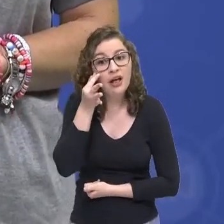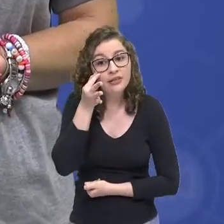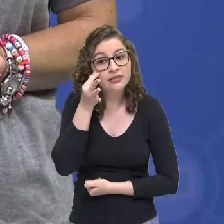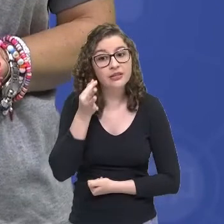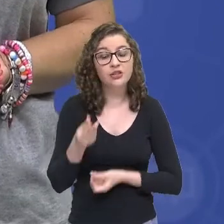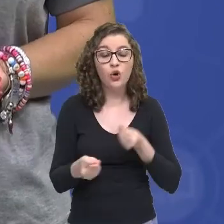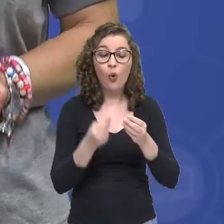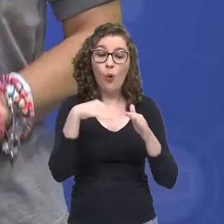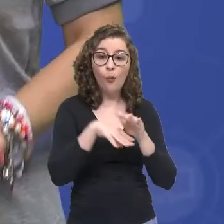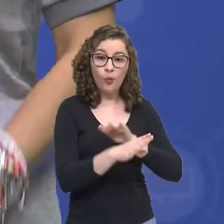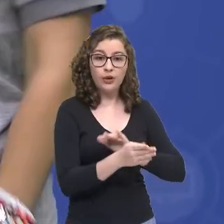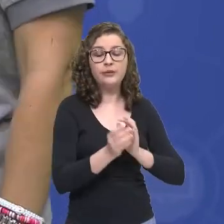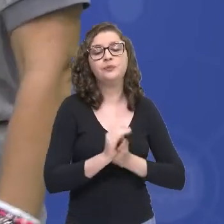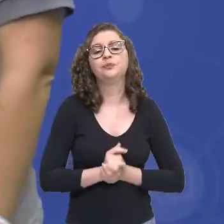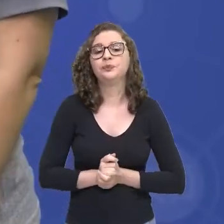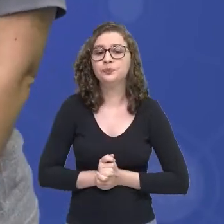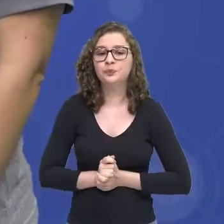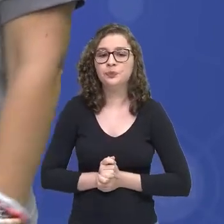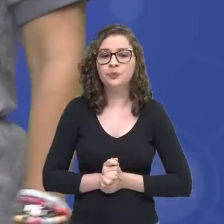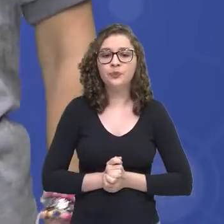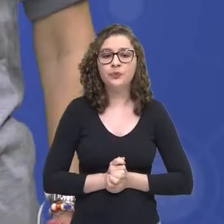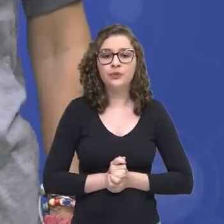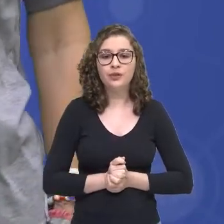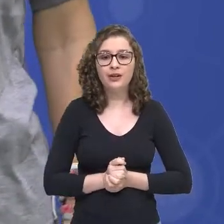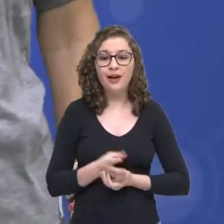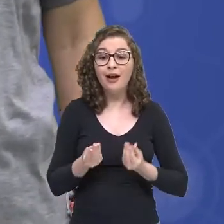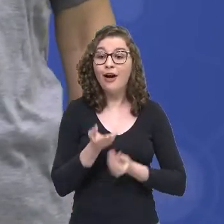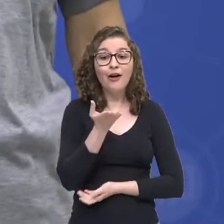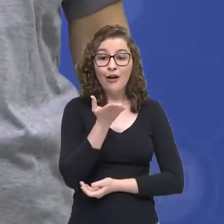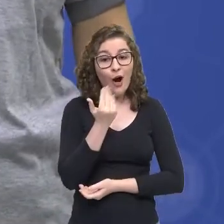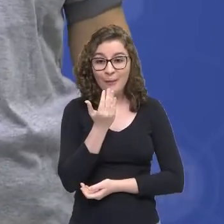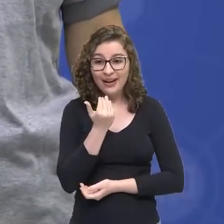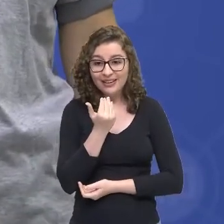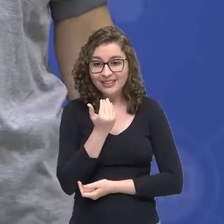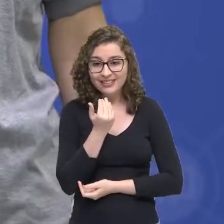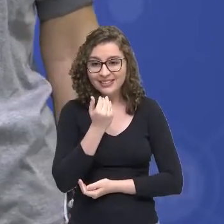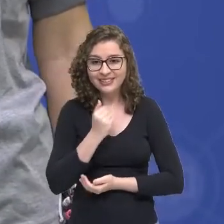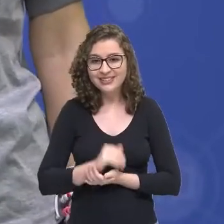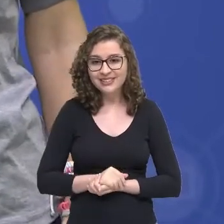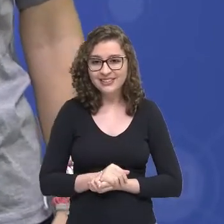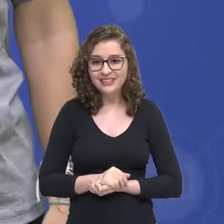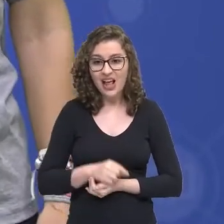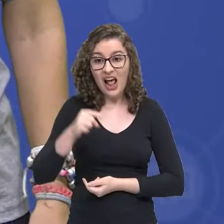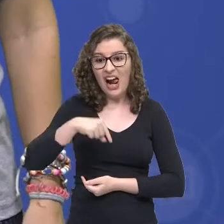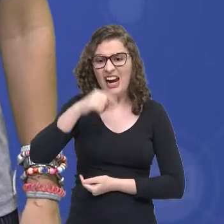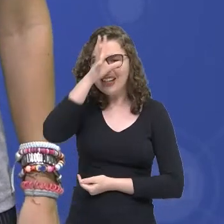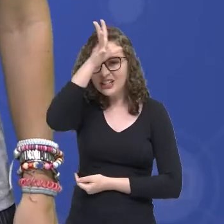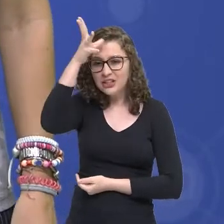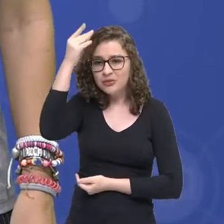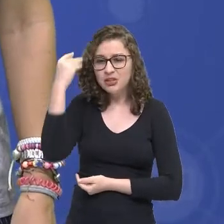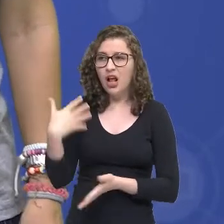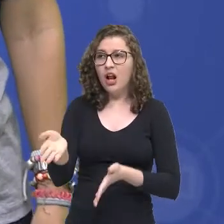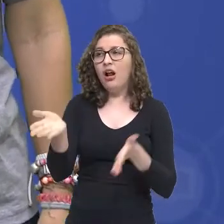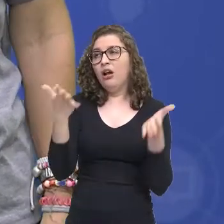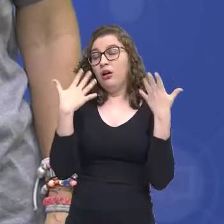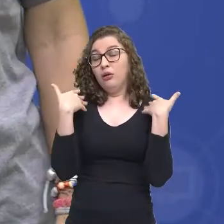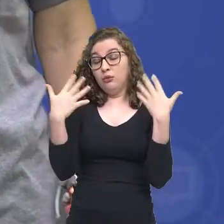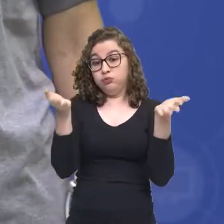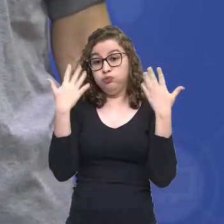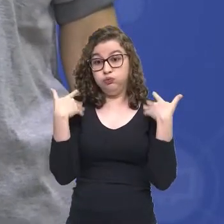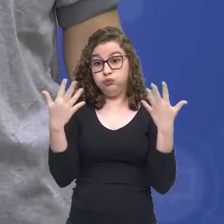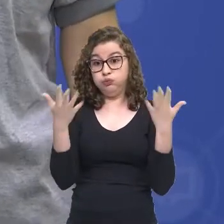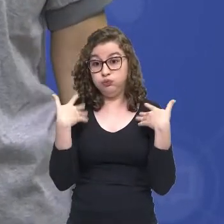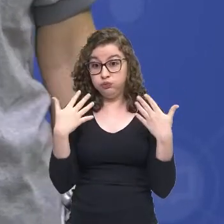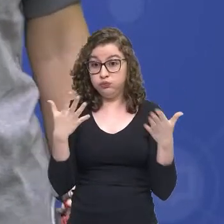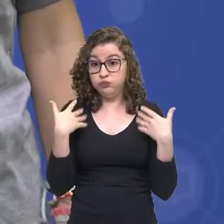relação à conservação dos alimentos. E por último, o consumo, né? A gente vive numa região muito quente e a gente tem que ficar